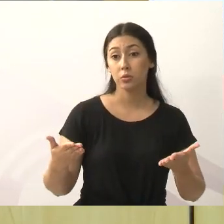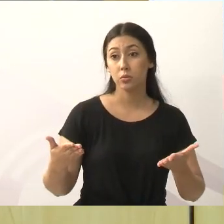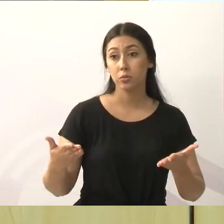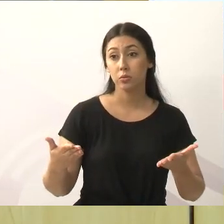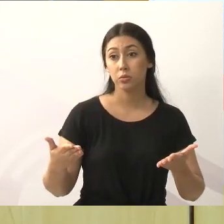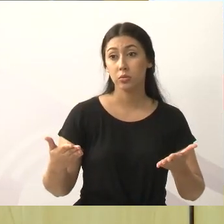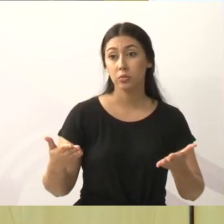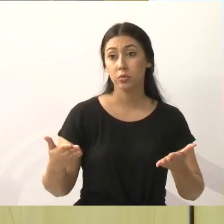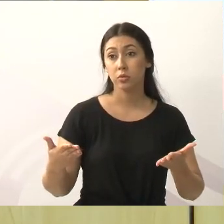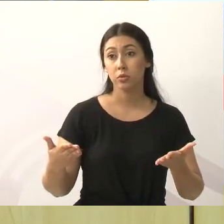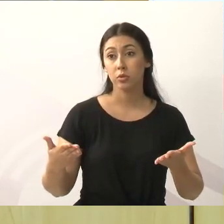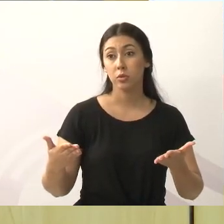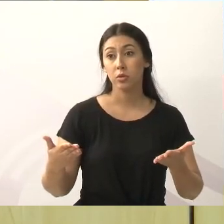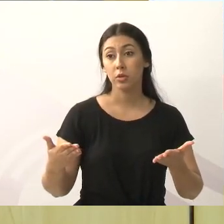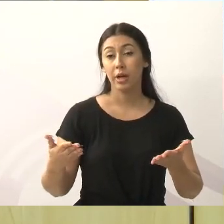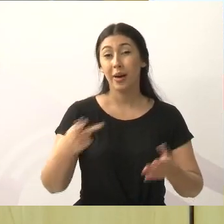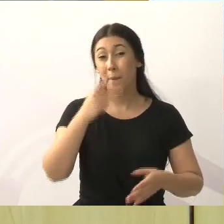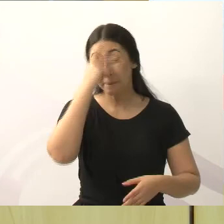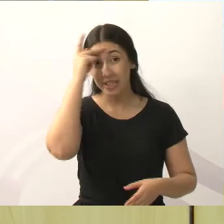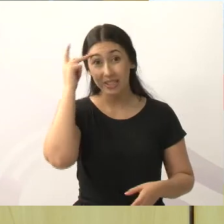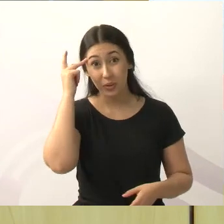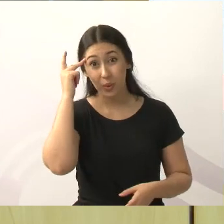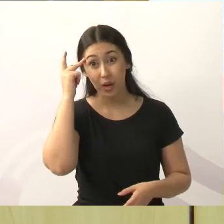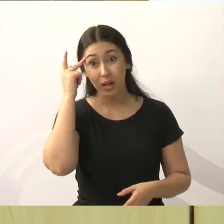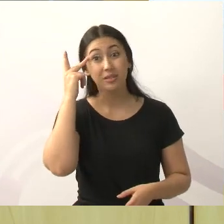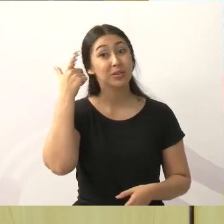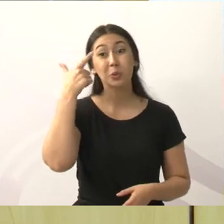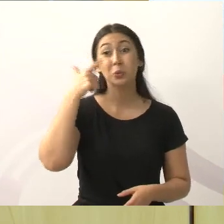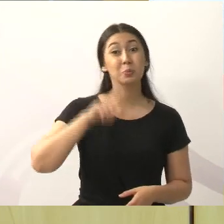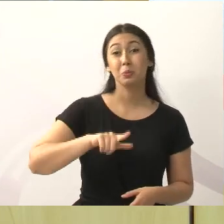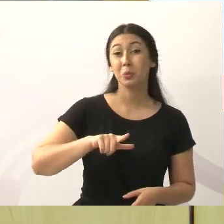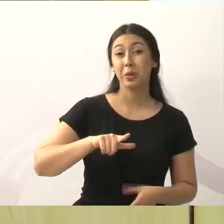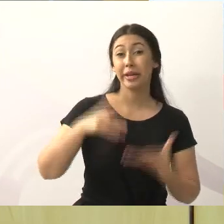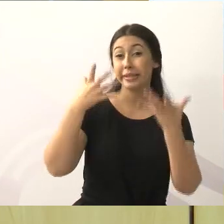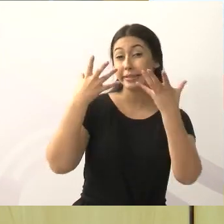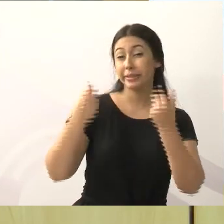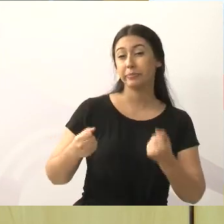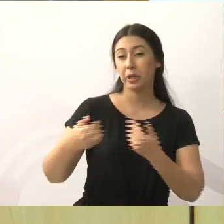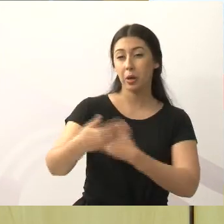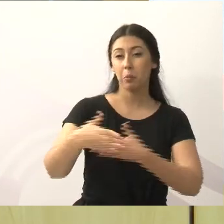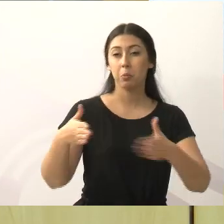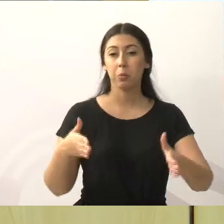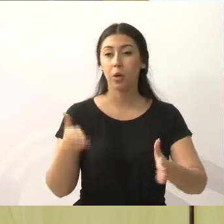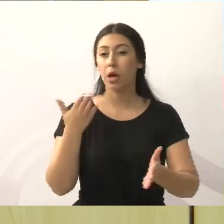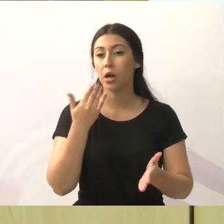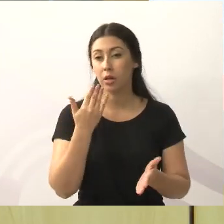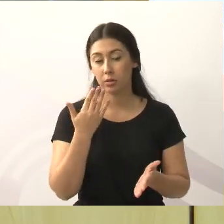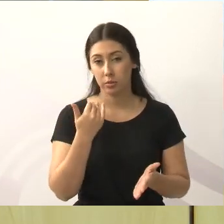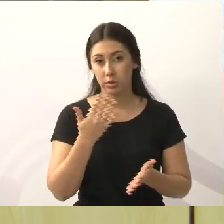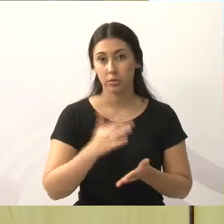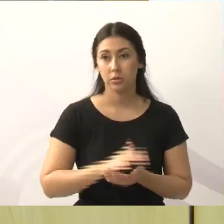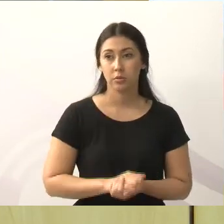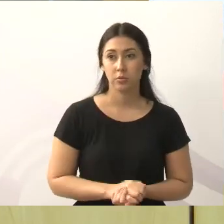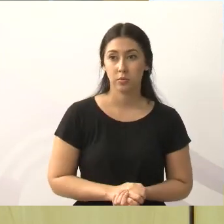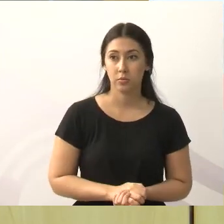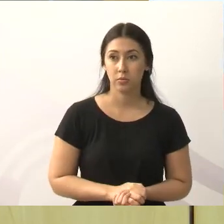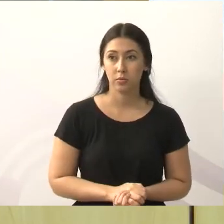na impossibilidade de entrega de cesta básica em alimentos.